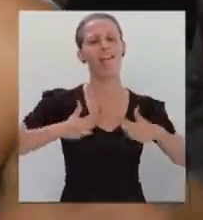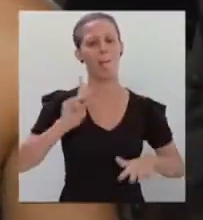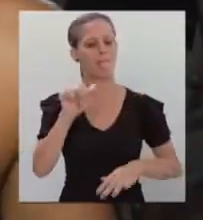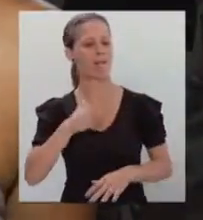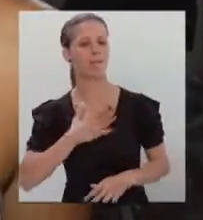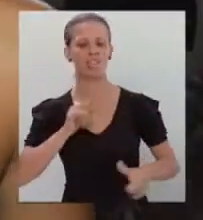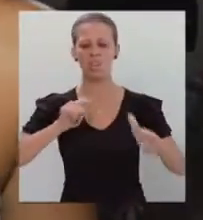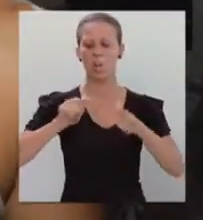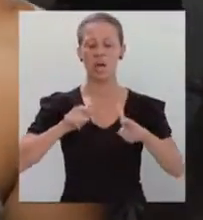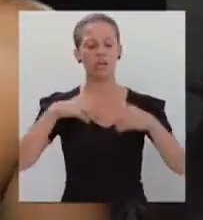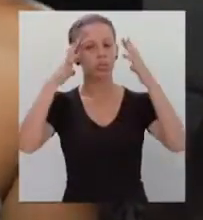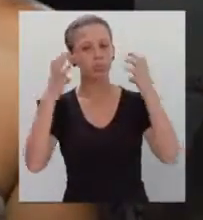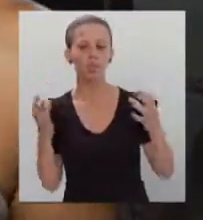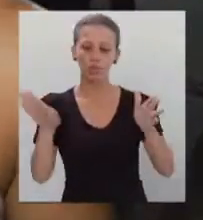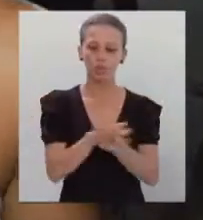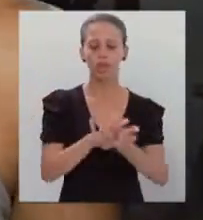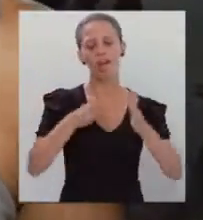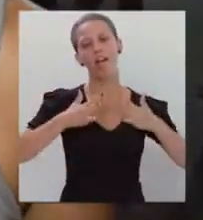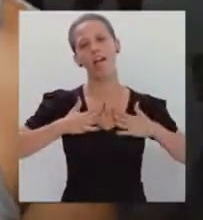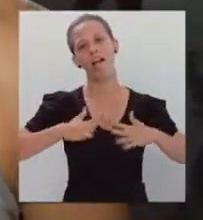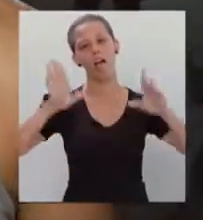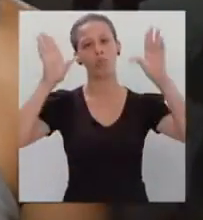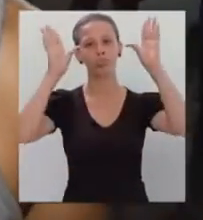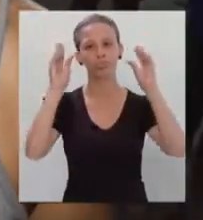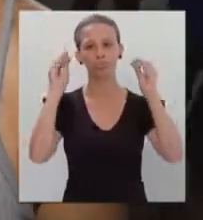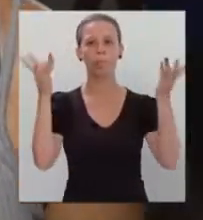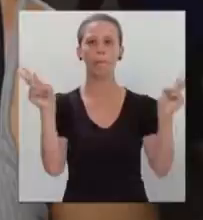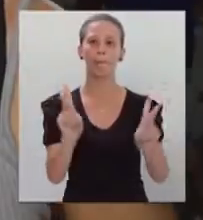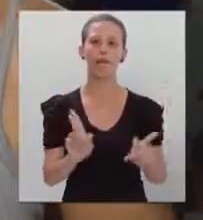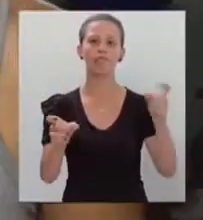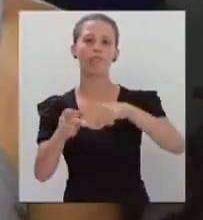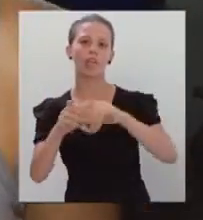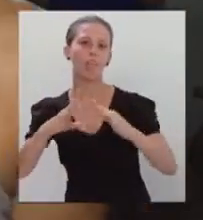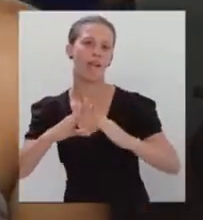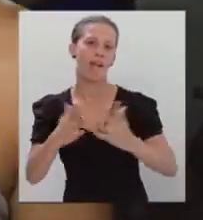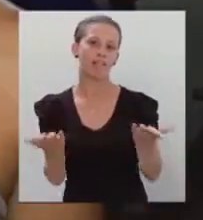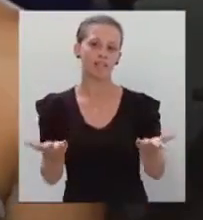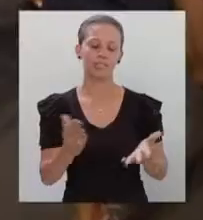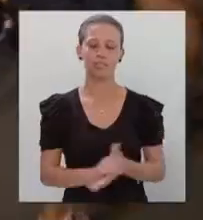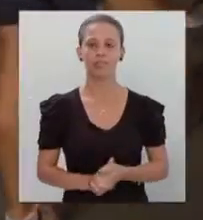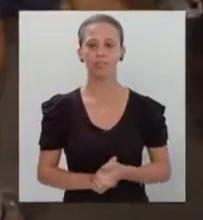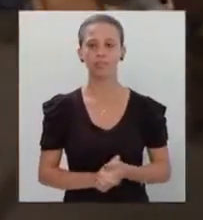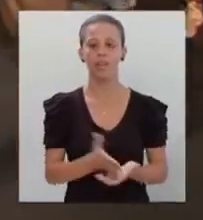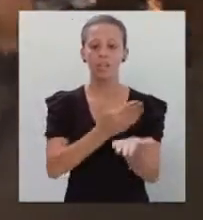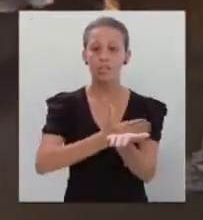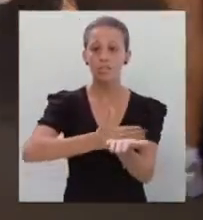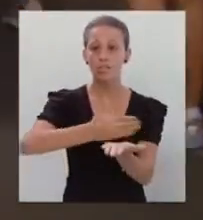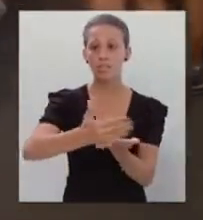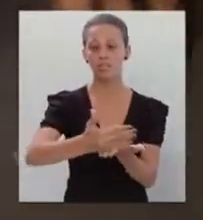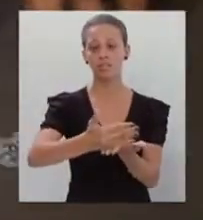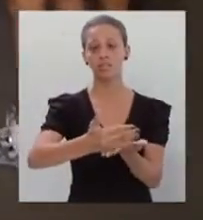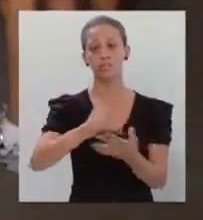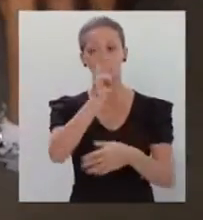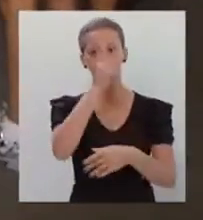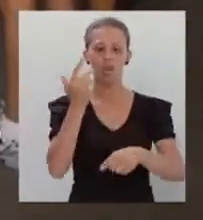mim. Eu saio do trabalho estressada, venho para cá e fico super aliviada, volto leve para casa e inteira de novo. Iniciantes e